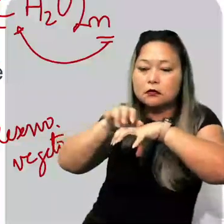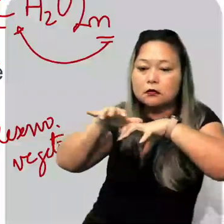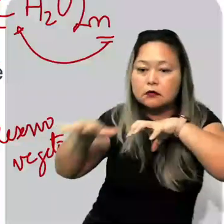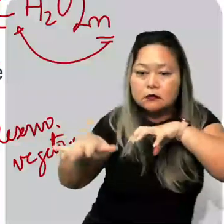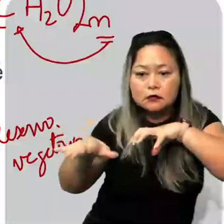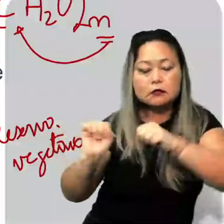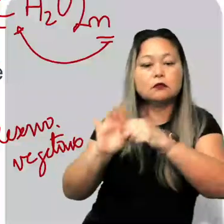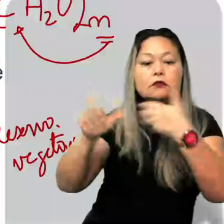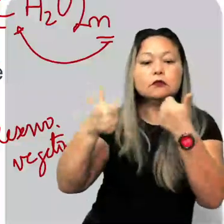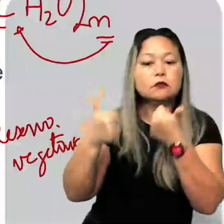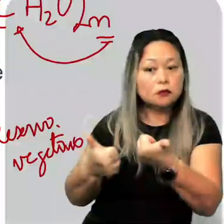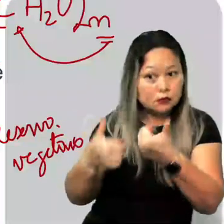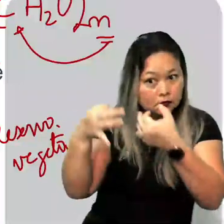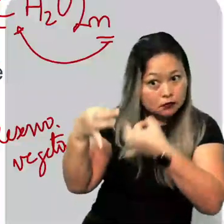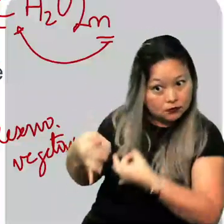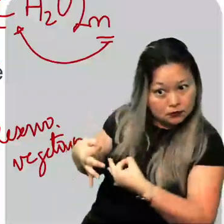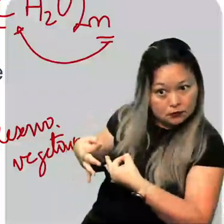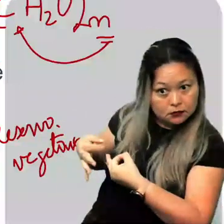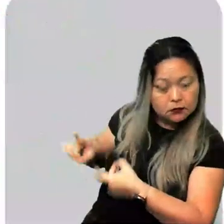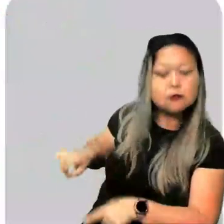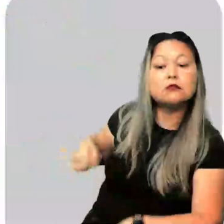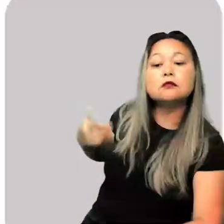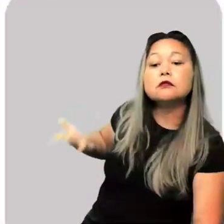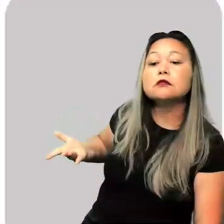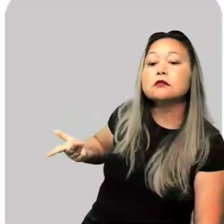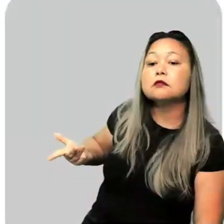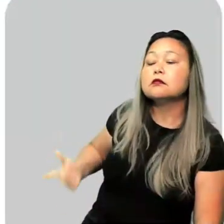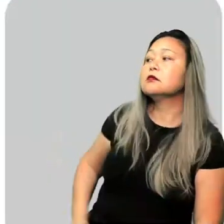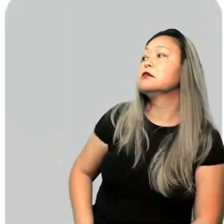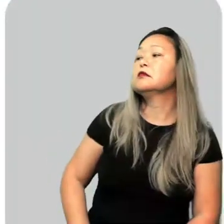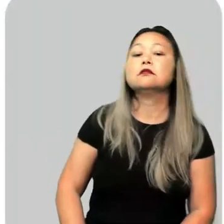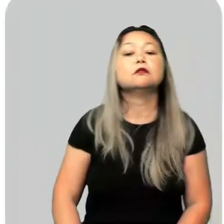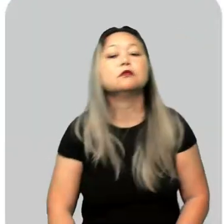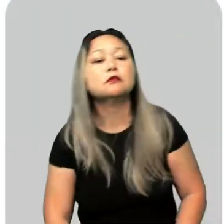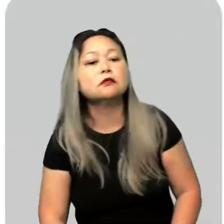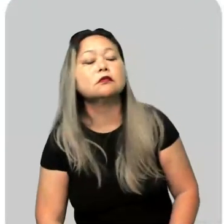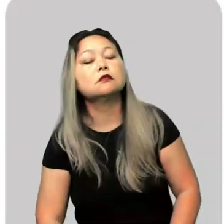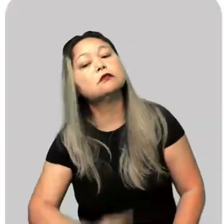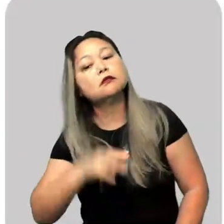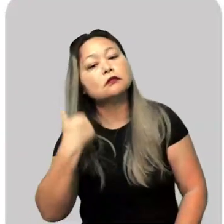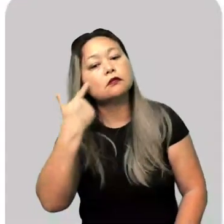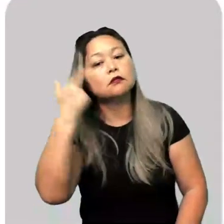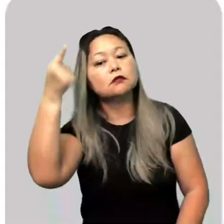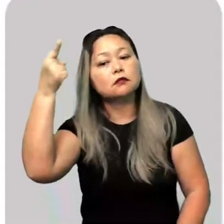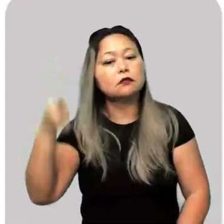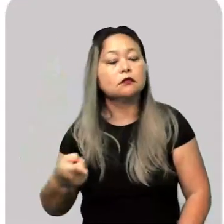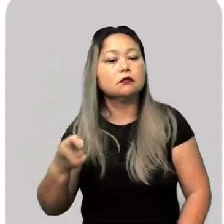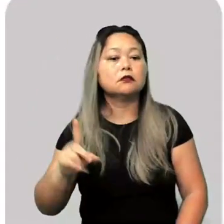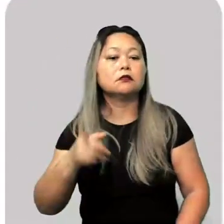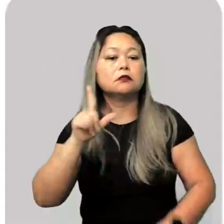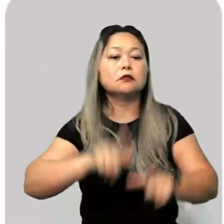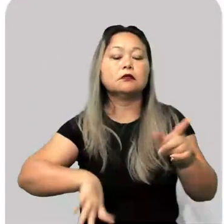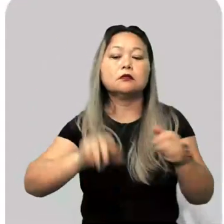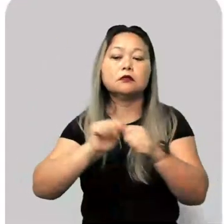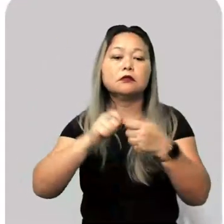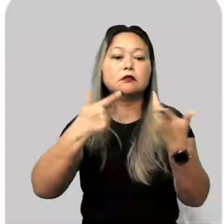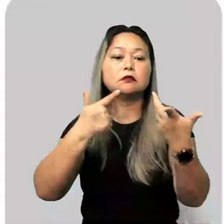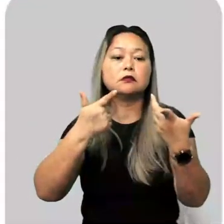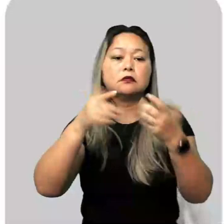bom? Certinho? Então, olha para a alternativa que nós temos aqui. Letra A,